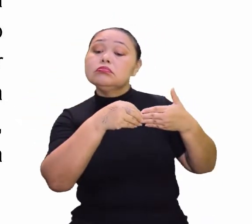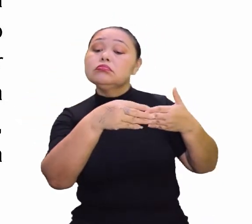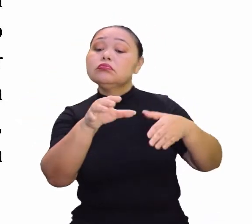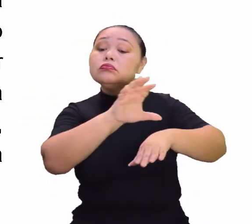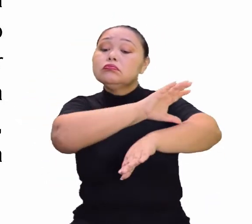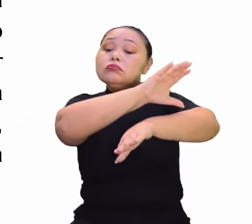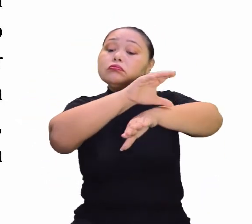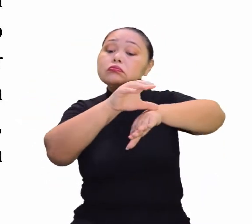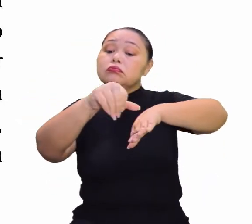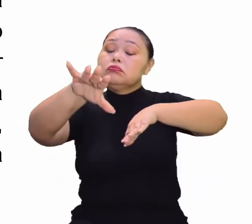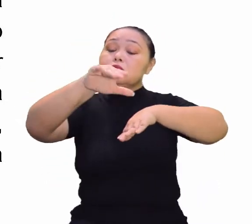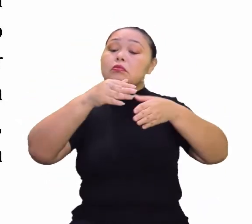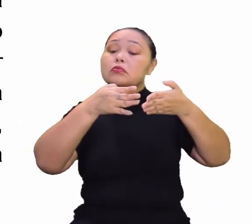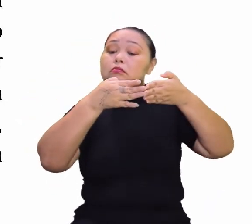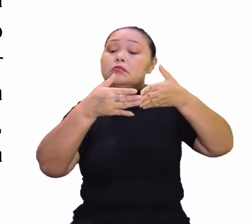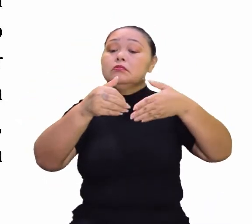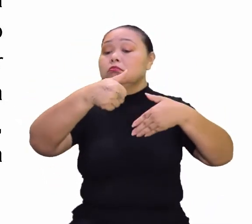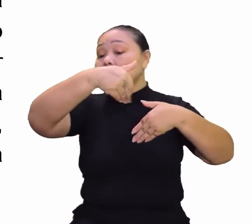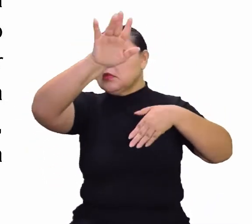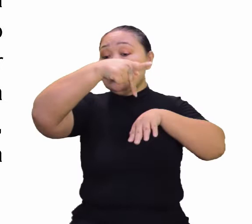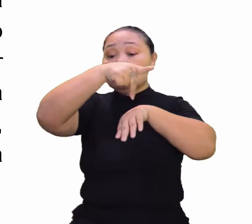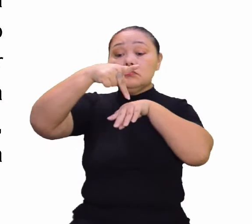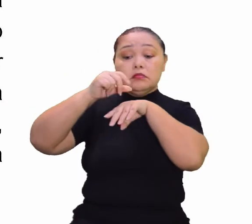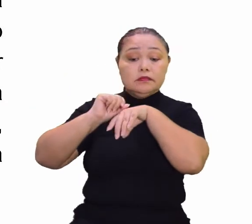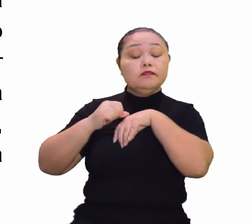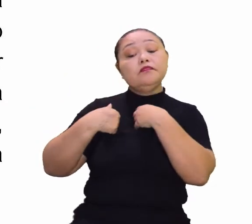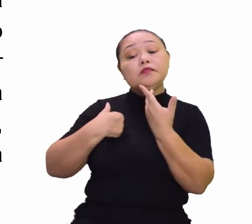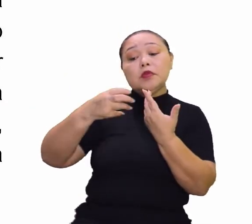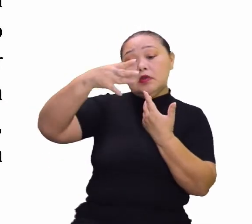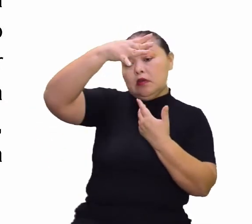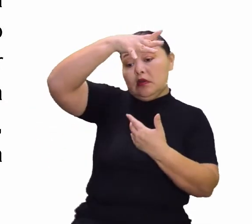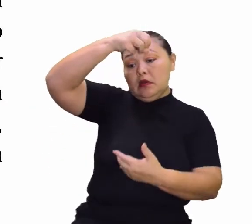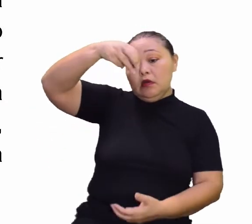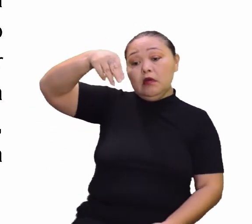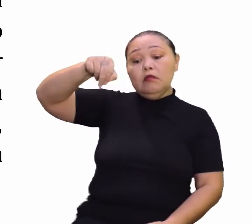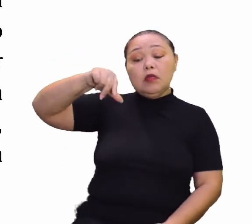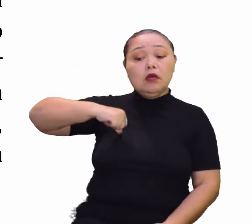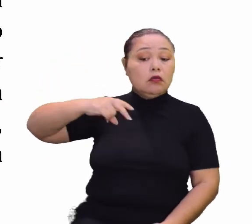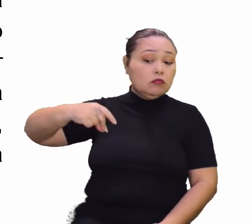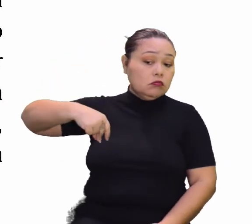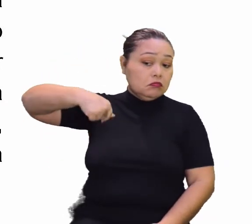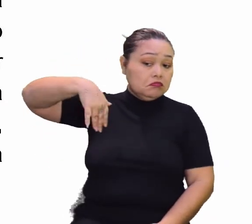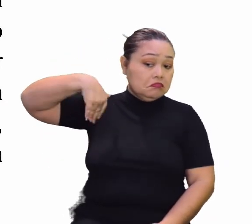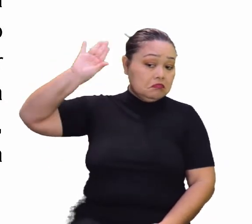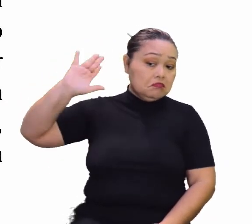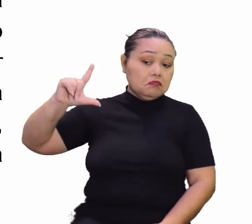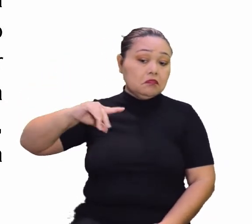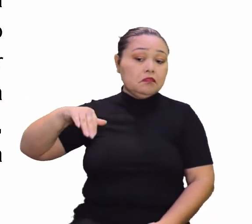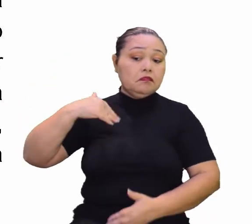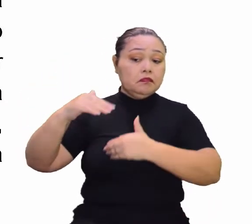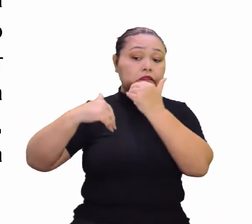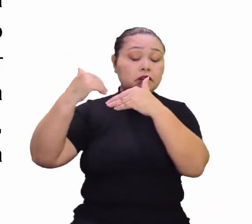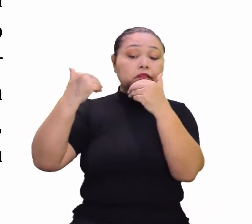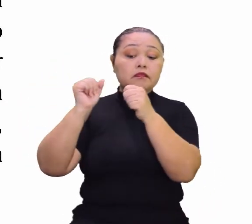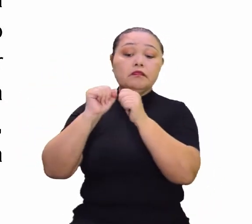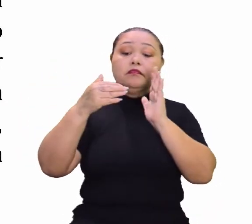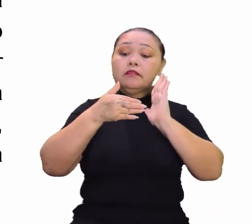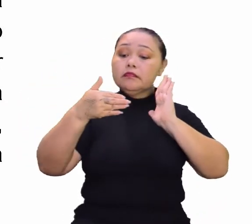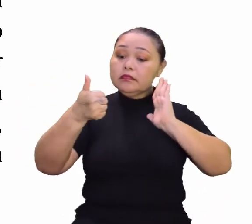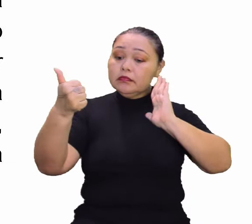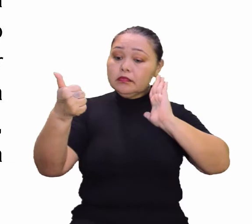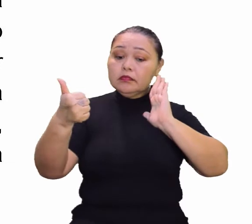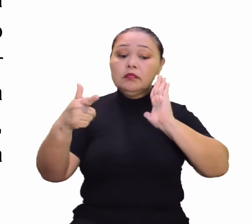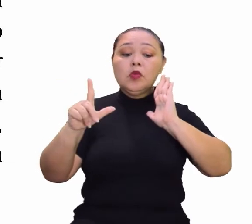oceano e à Exatamente. Bahia, beleza? Então, Manaus se desenvolveu muito mais tempo do que Com Porto Velho. certeza. Então, o primeiro ciclo